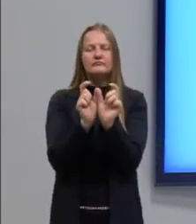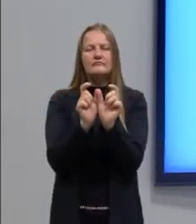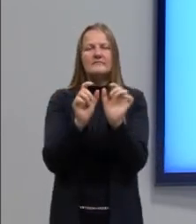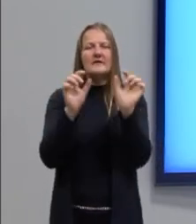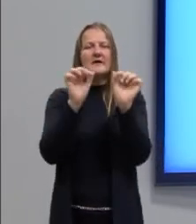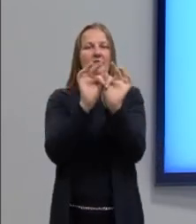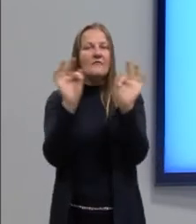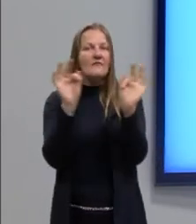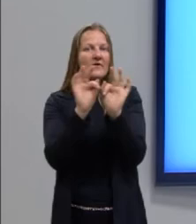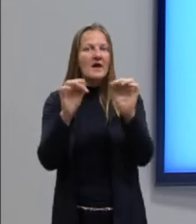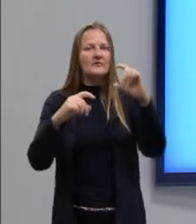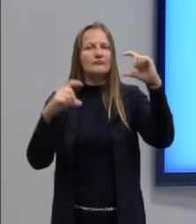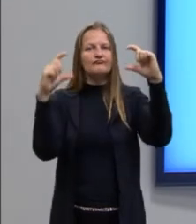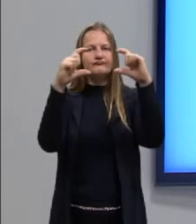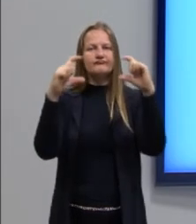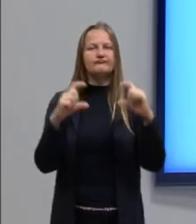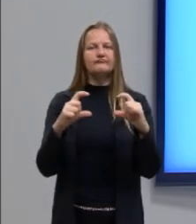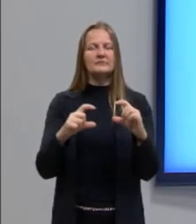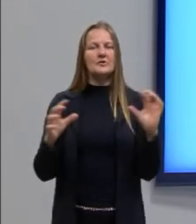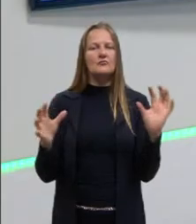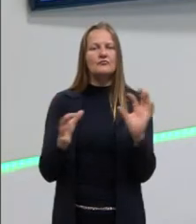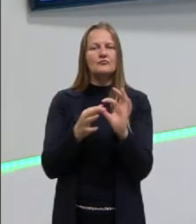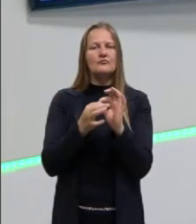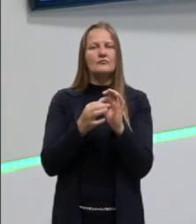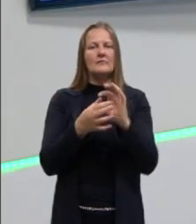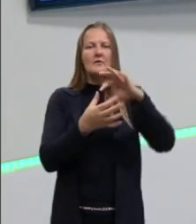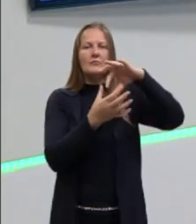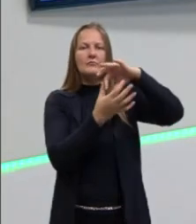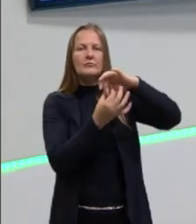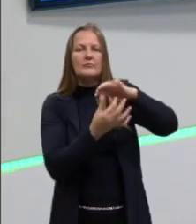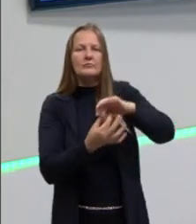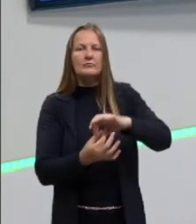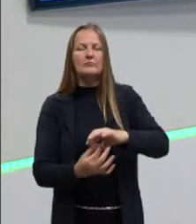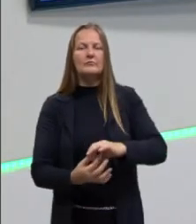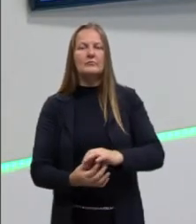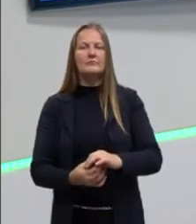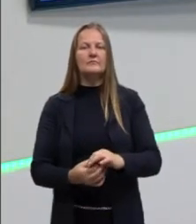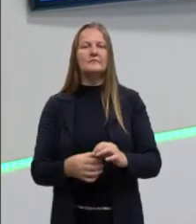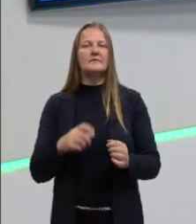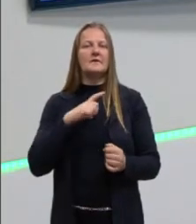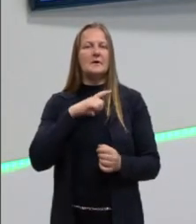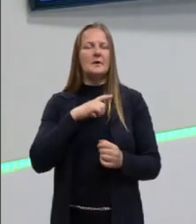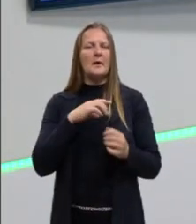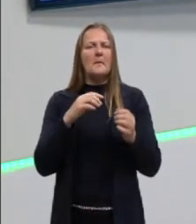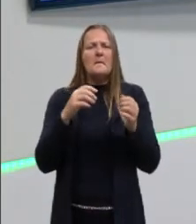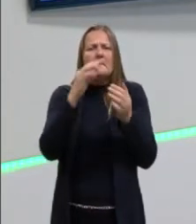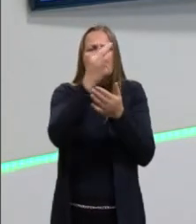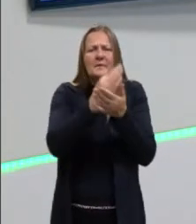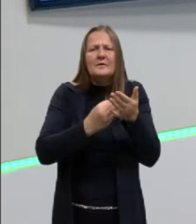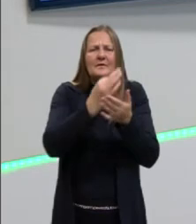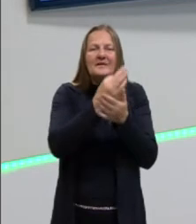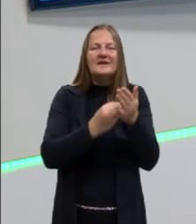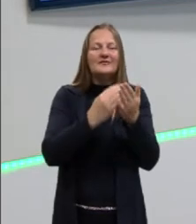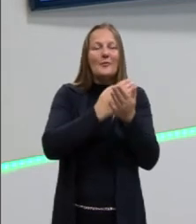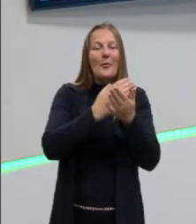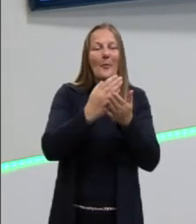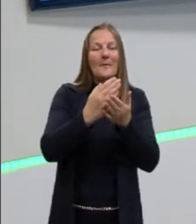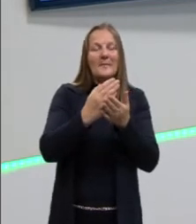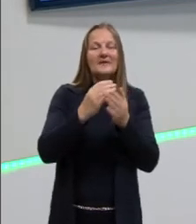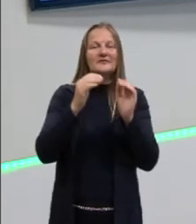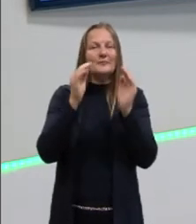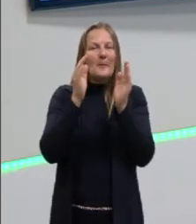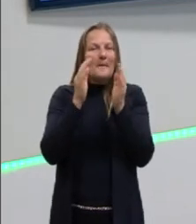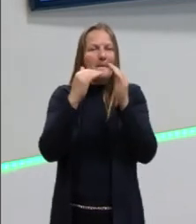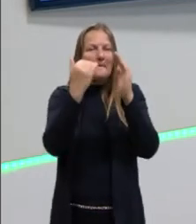e os parágrafos e o que isso significa significa ter um texto amarrado significa um texto com começo meio e